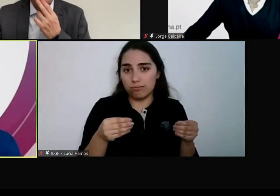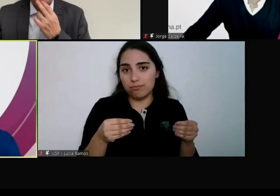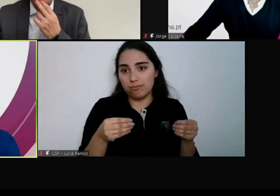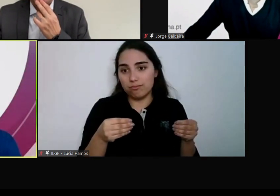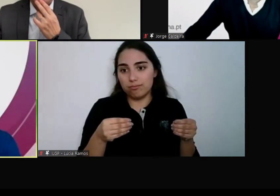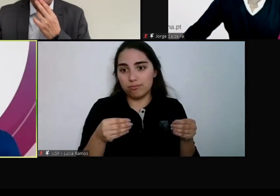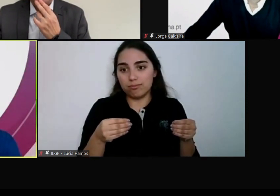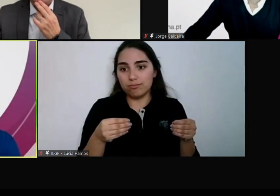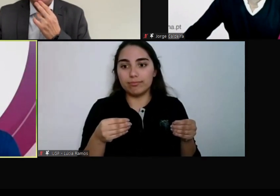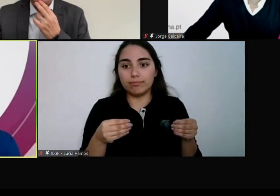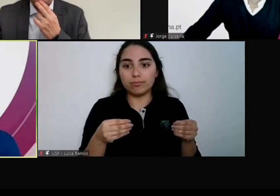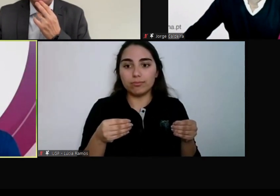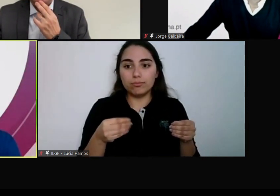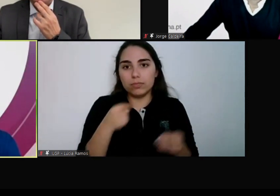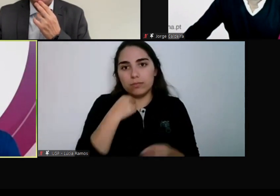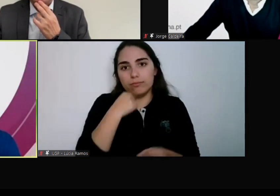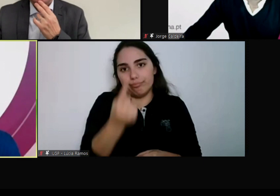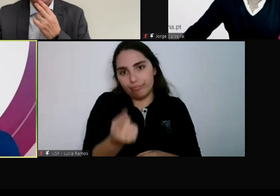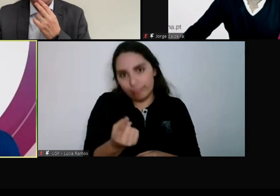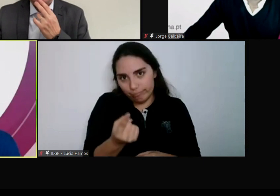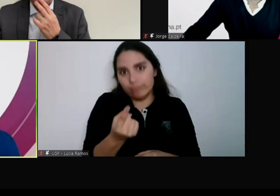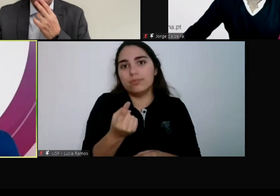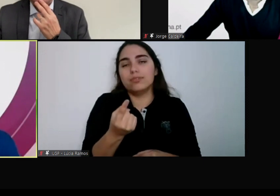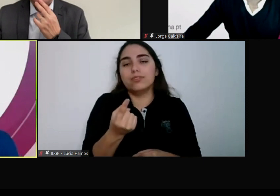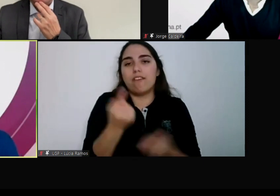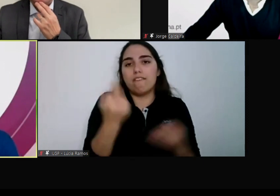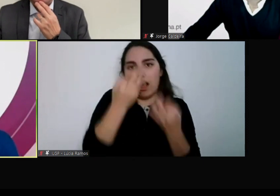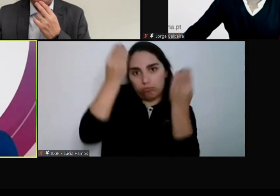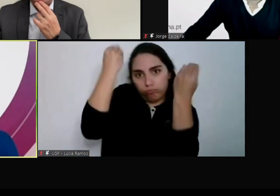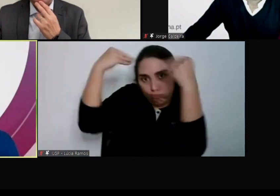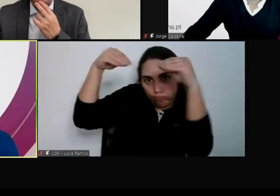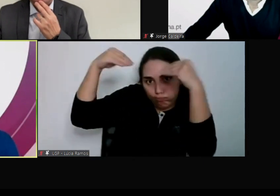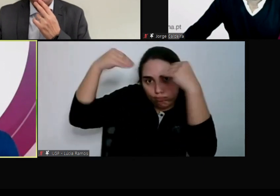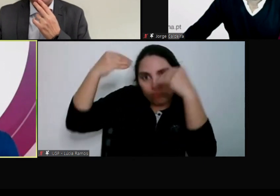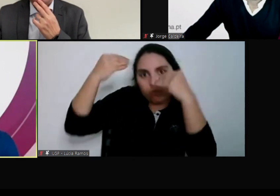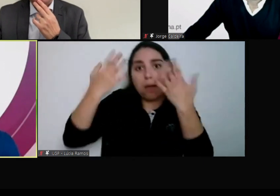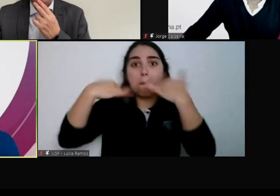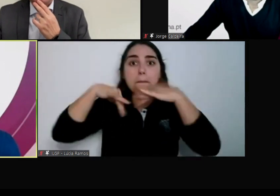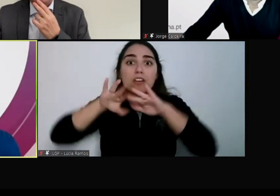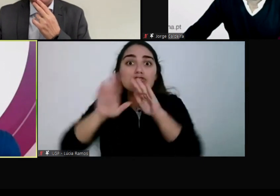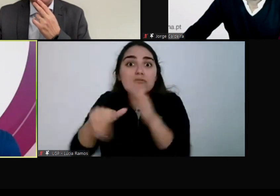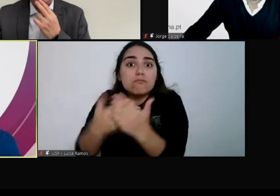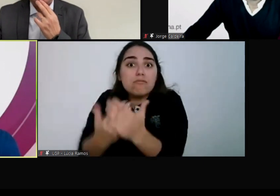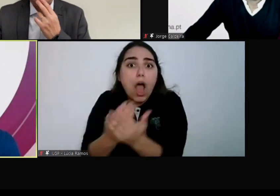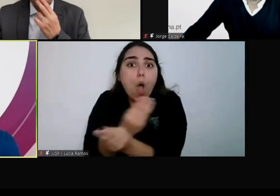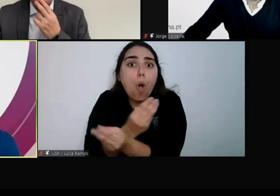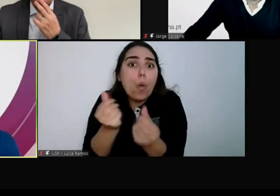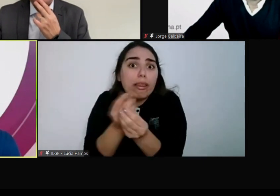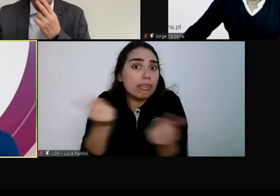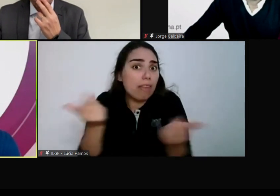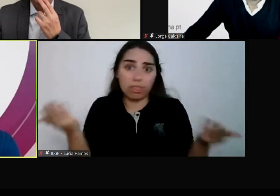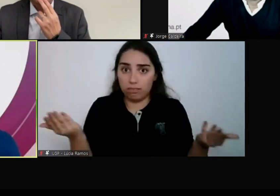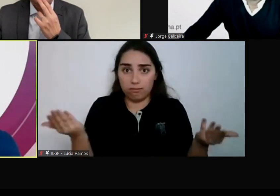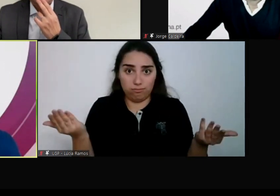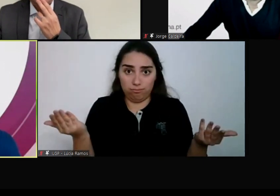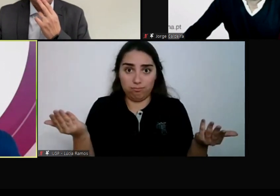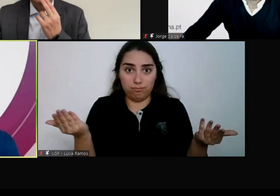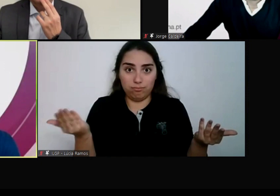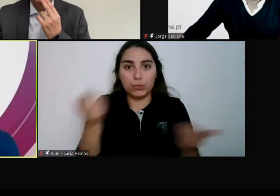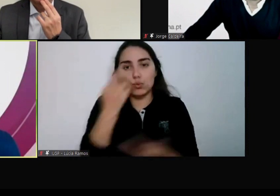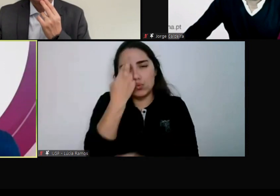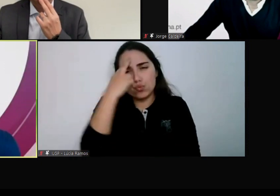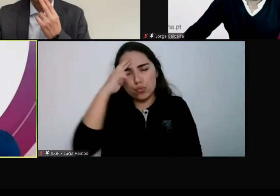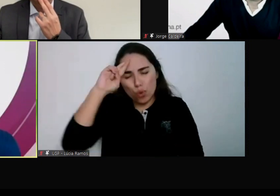referia, o retorno do investimento é elevado pela capacidade de massificar com qualidade. São muitas ações, é um esforço muito